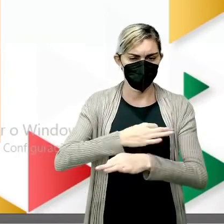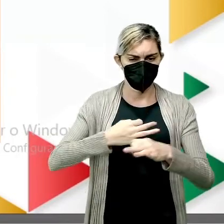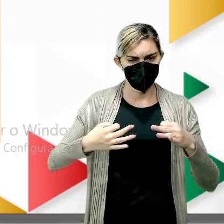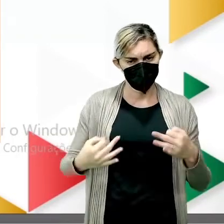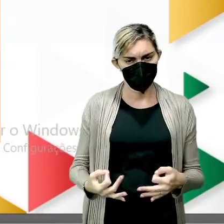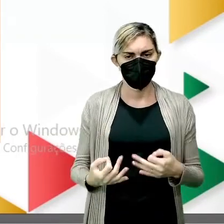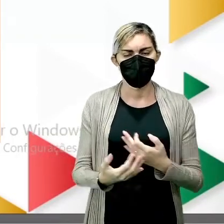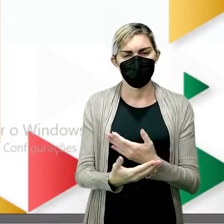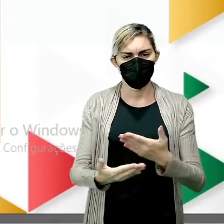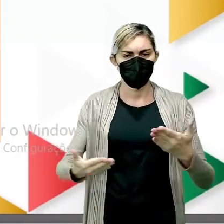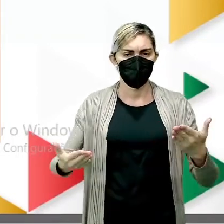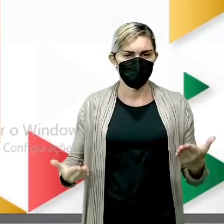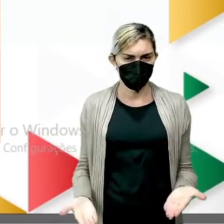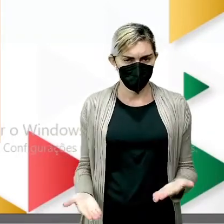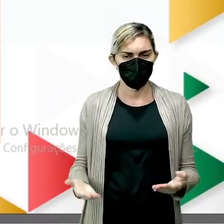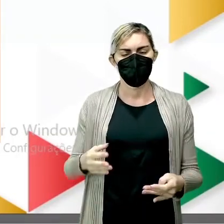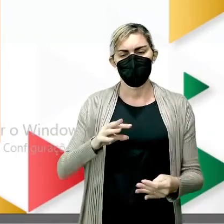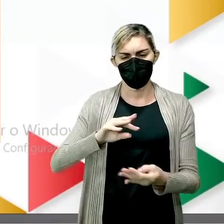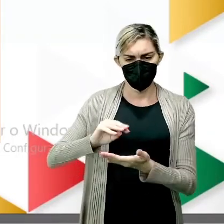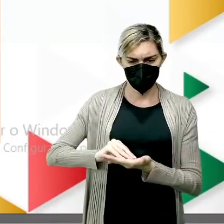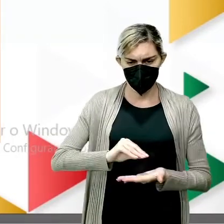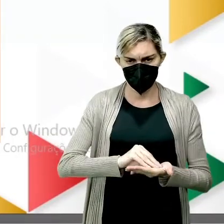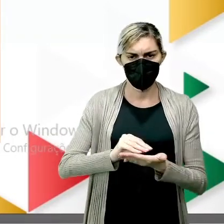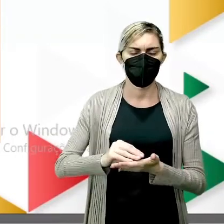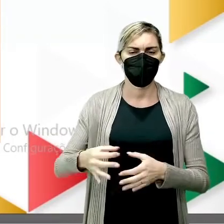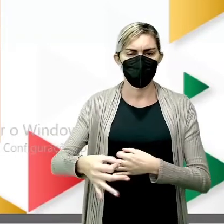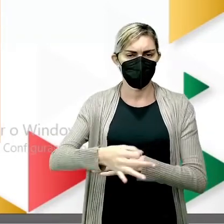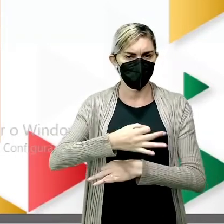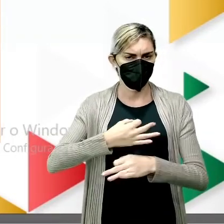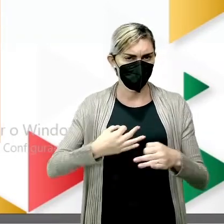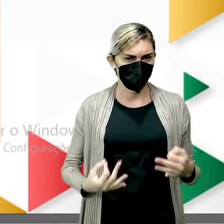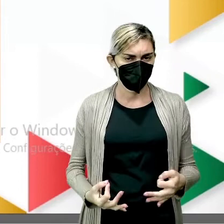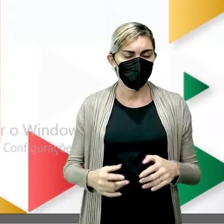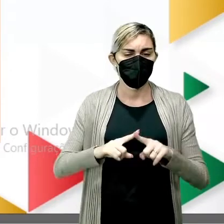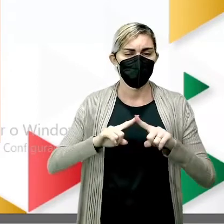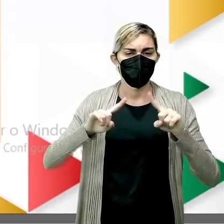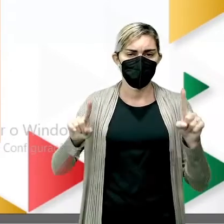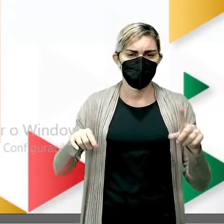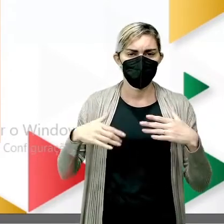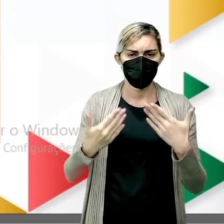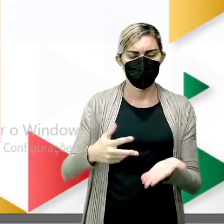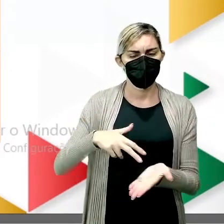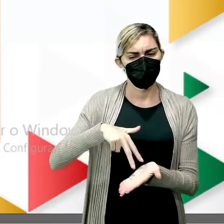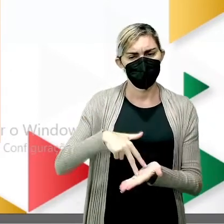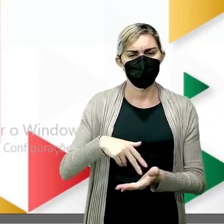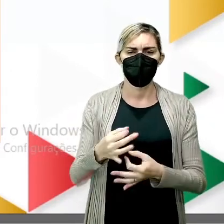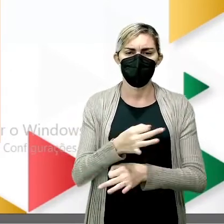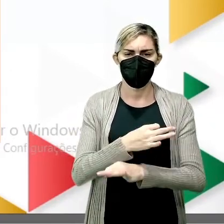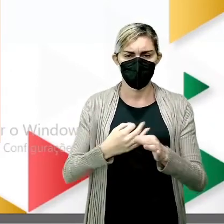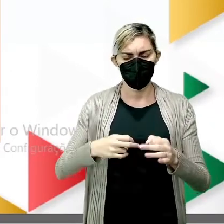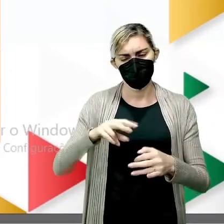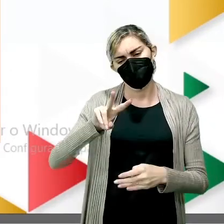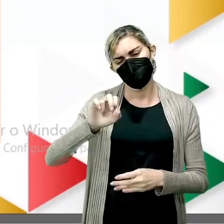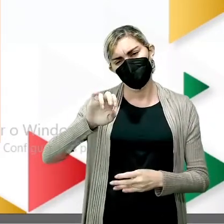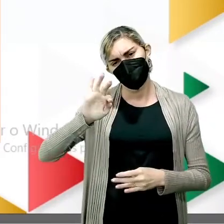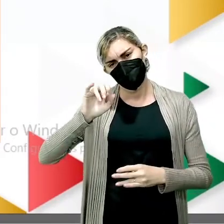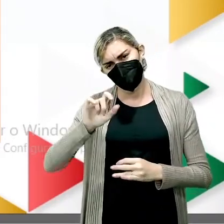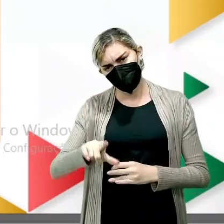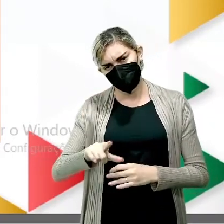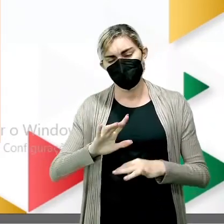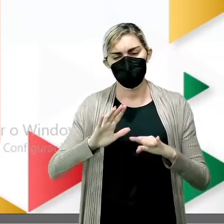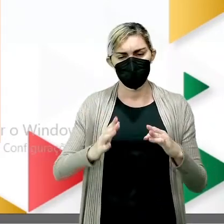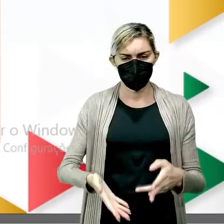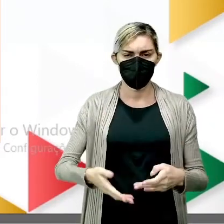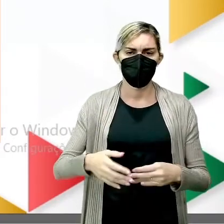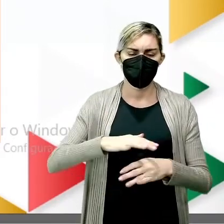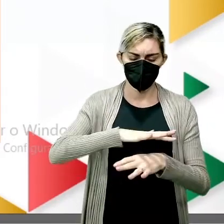ela está ausente na célula animal, mas ela vai estar presente na célula vegetal. Já a membrana